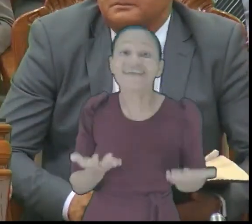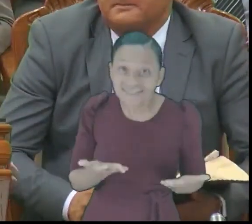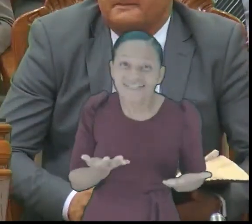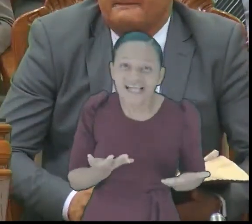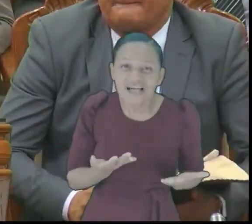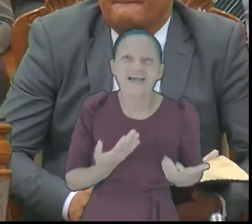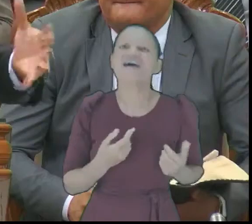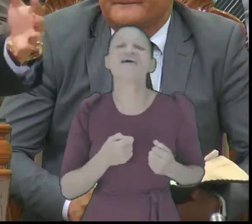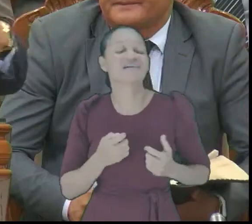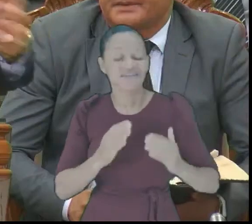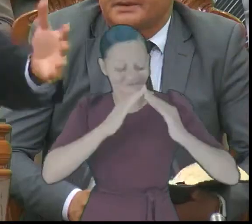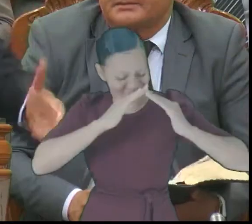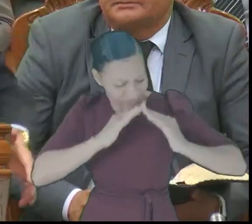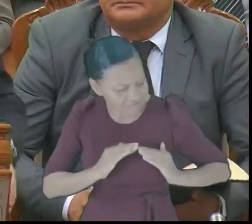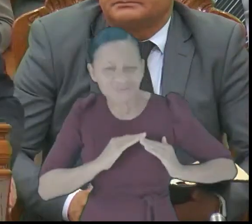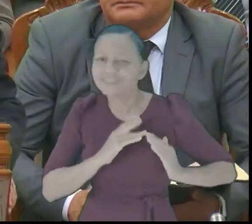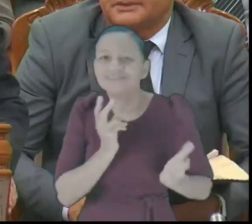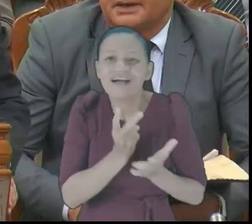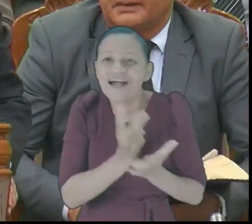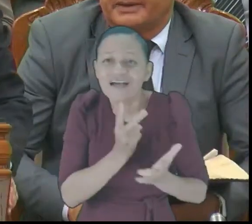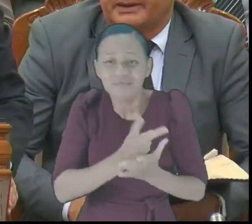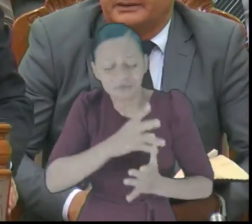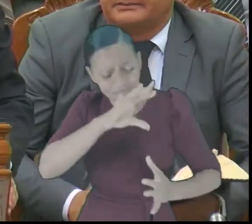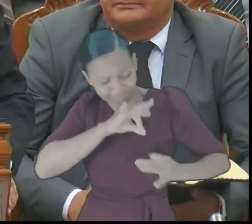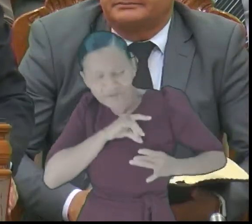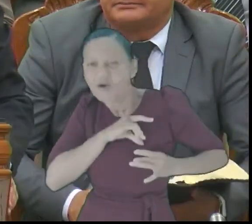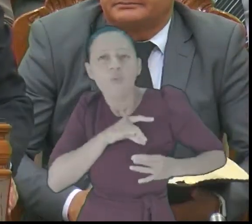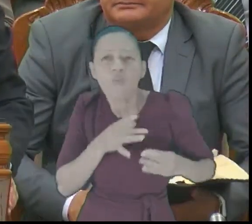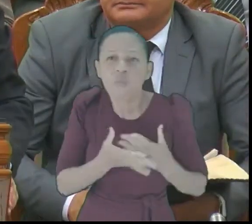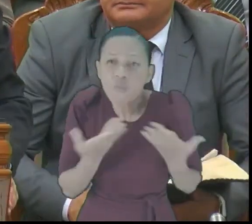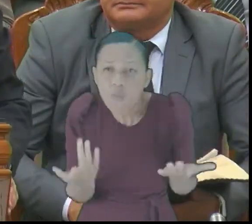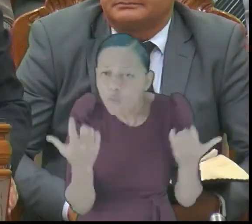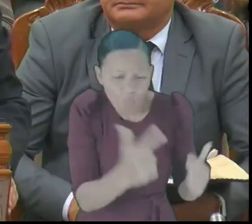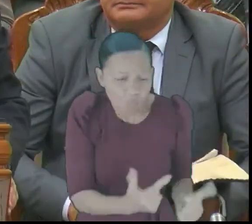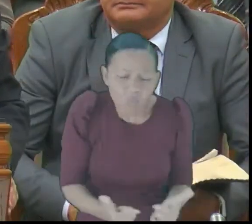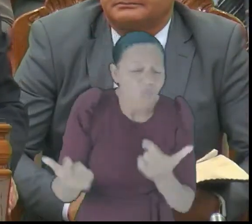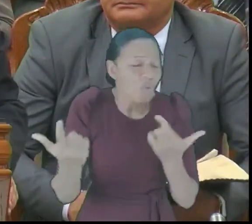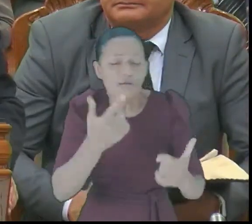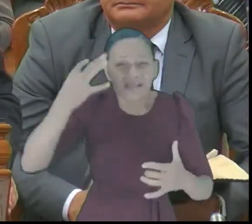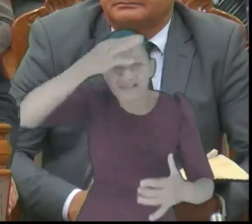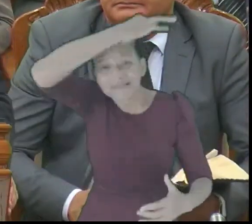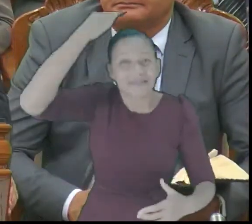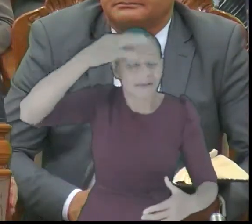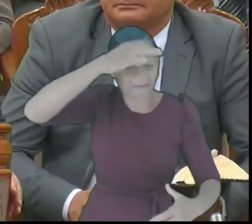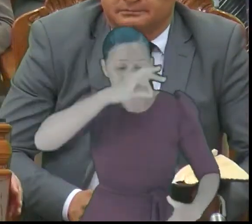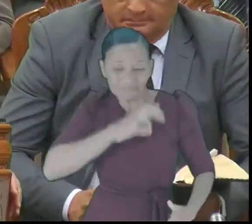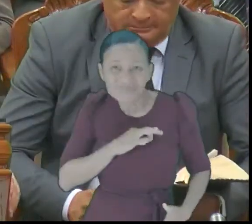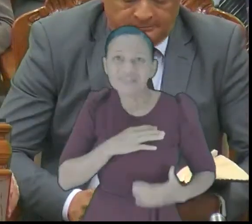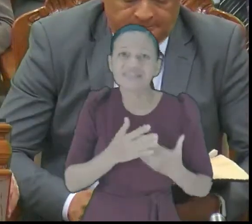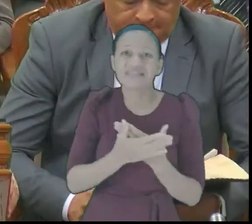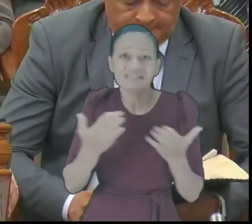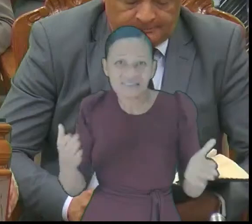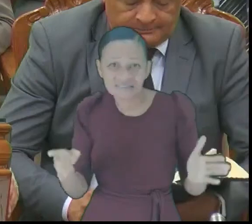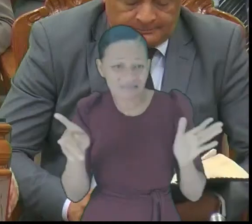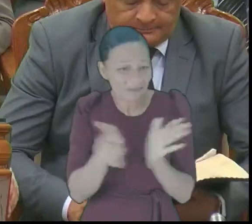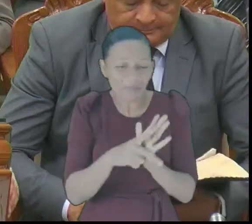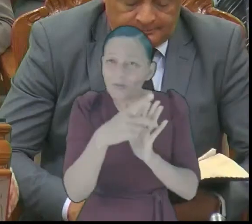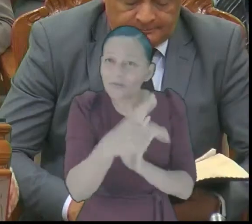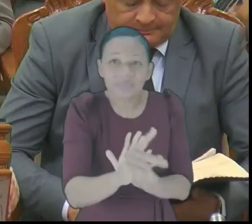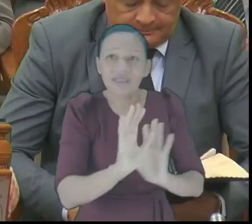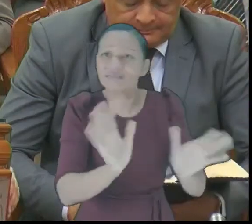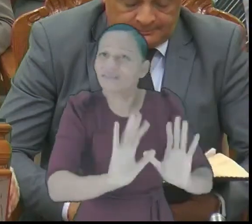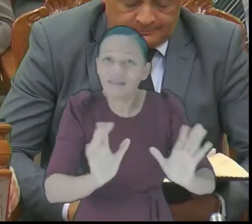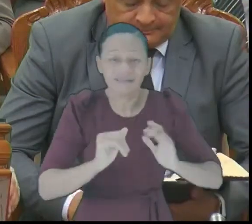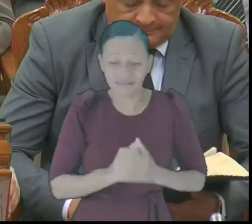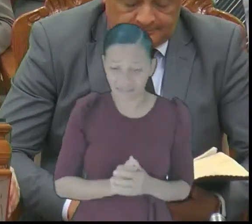E ele fez morada em você. Quem não tem o Espírito de Cristo, esse tal não é dele. E quem não